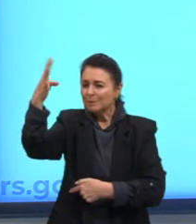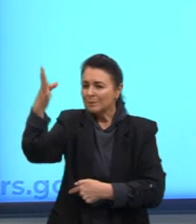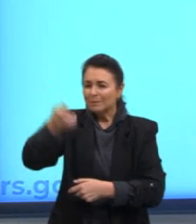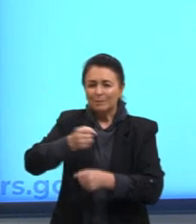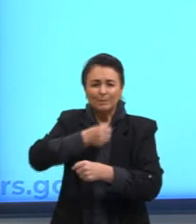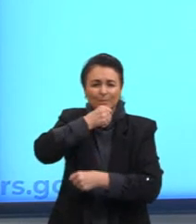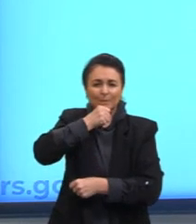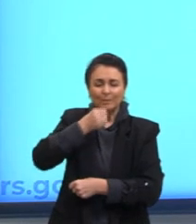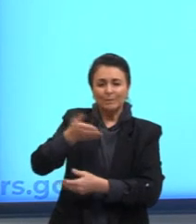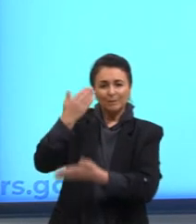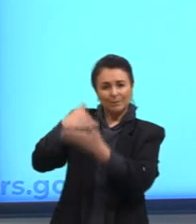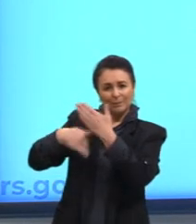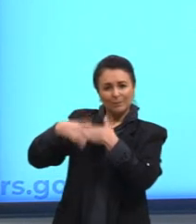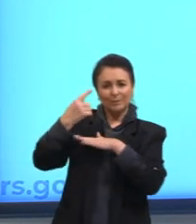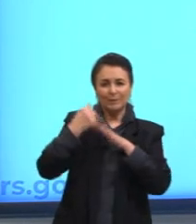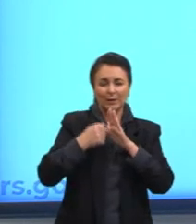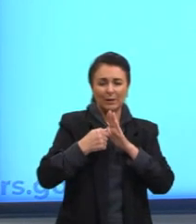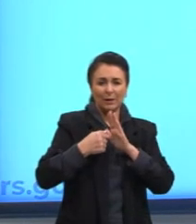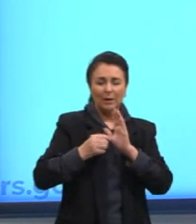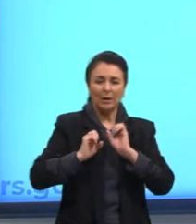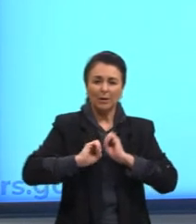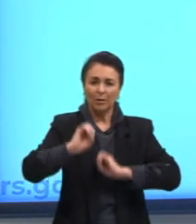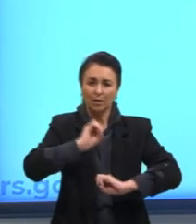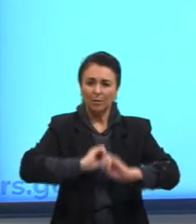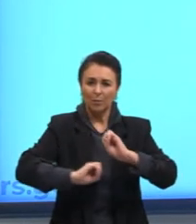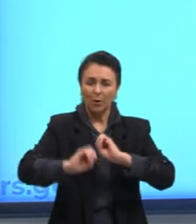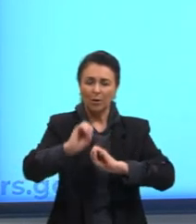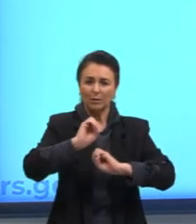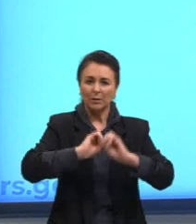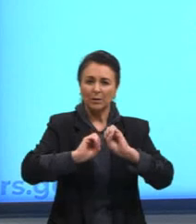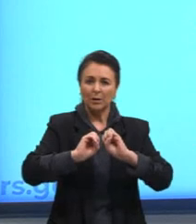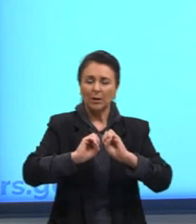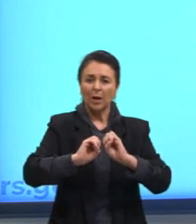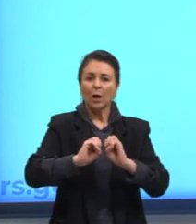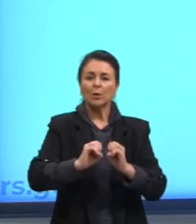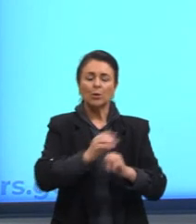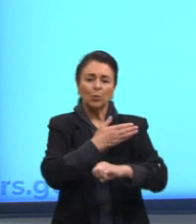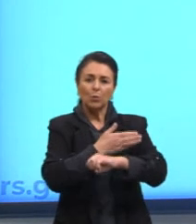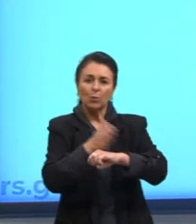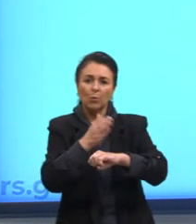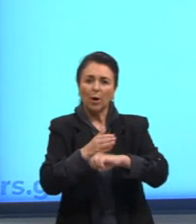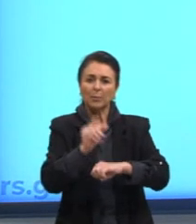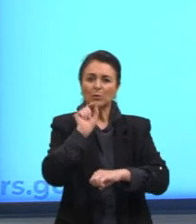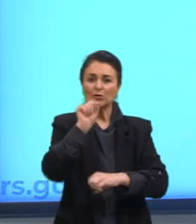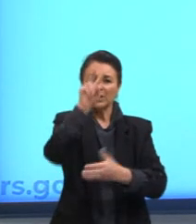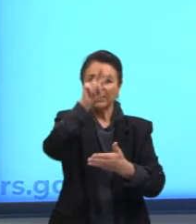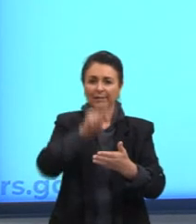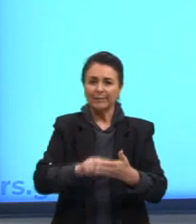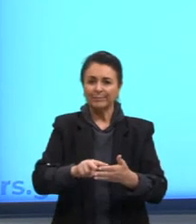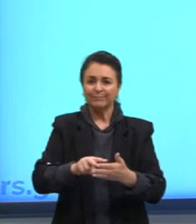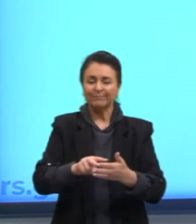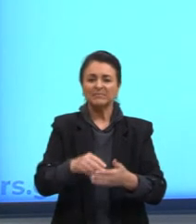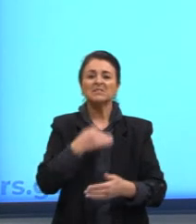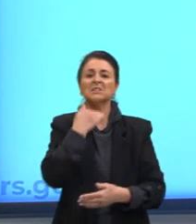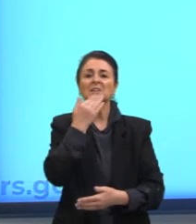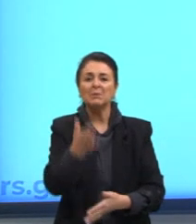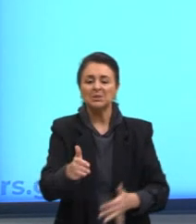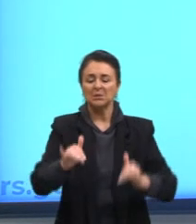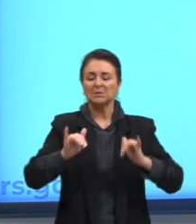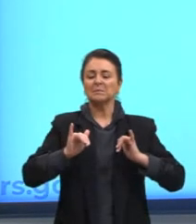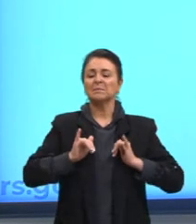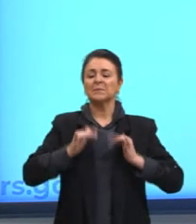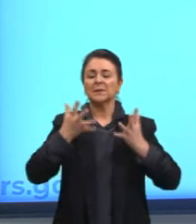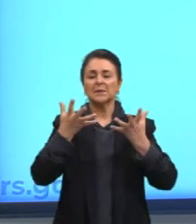conduz a orientação a ação habitual do leitor para o conformismo Né através da ação